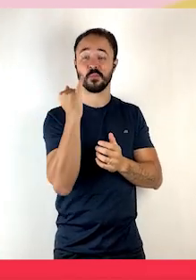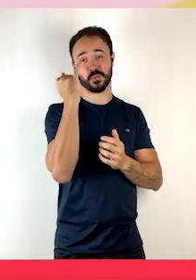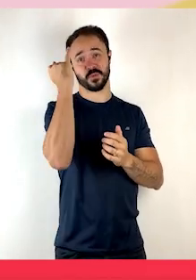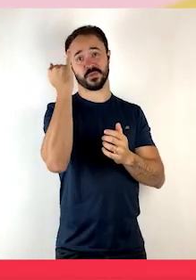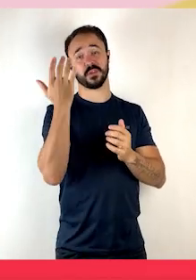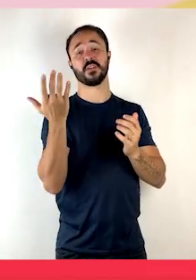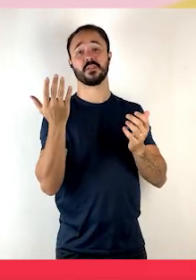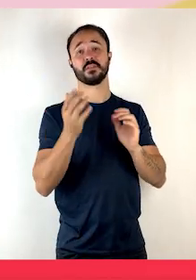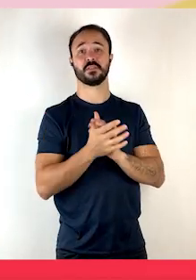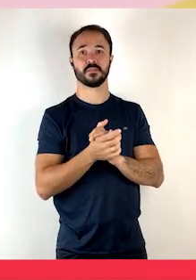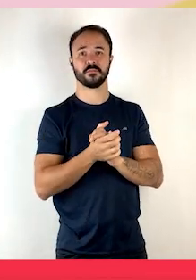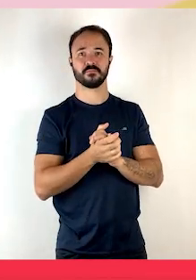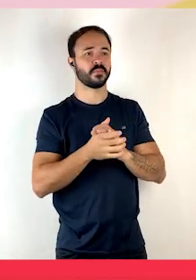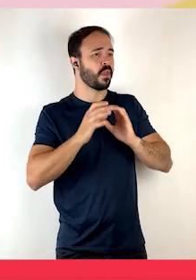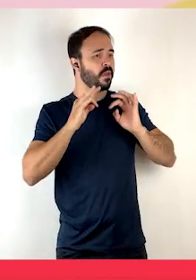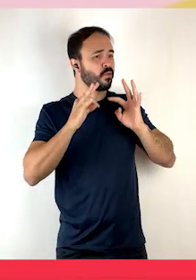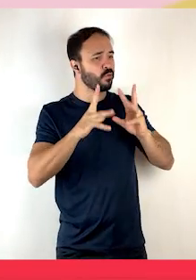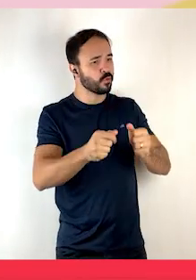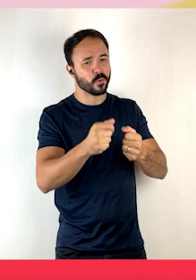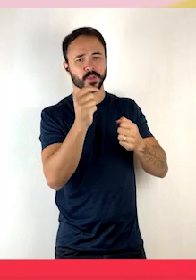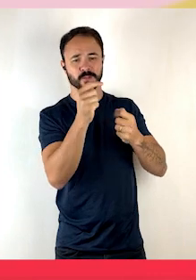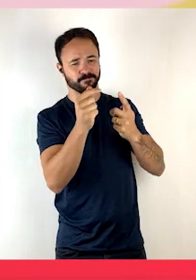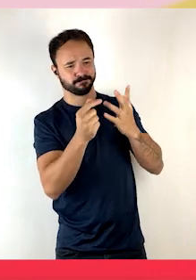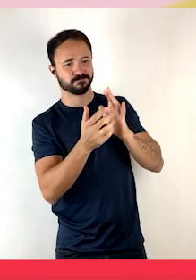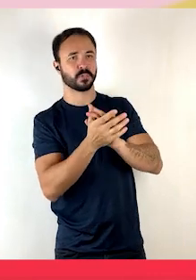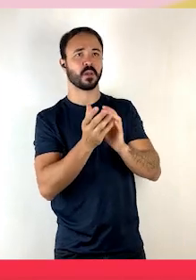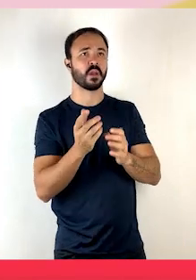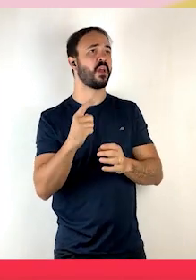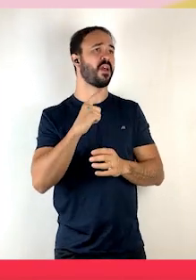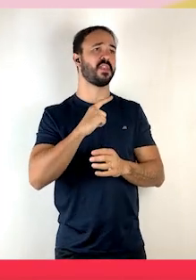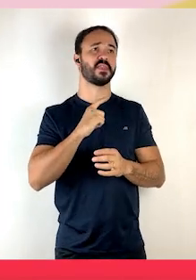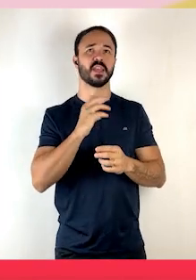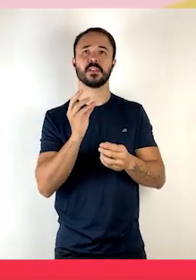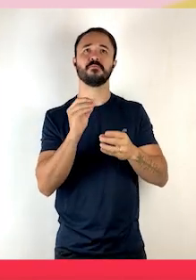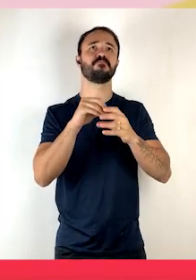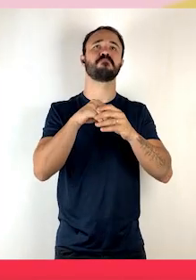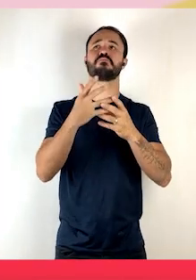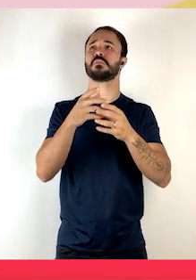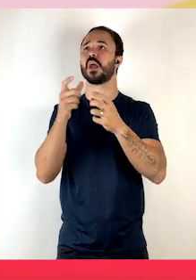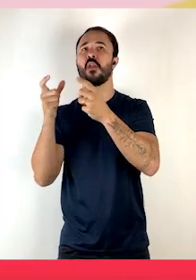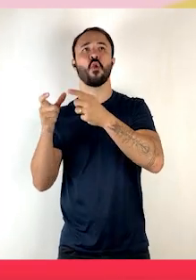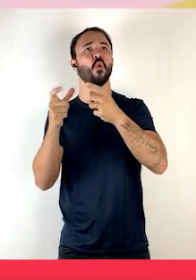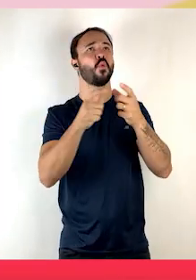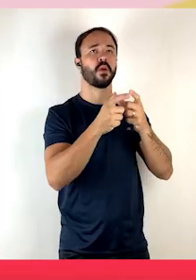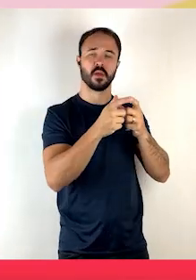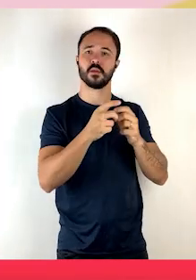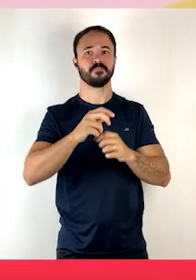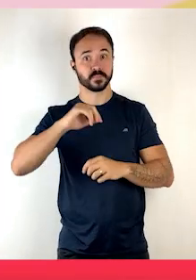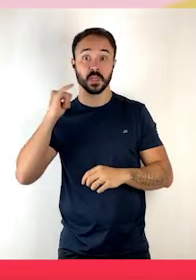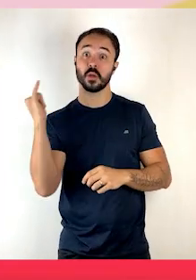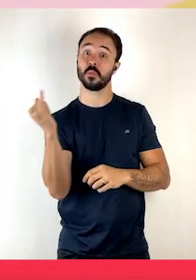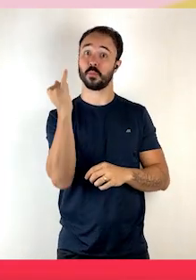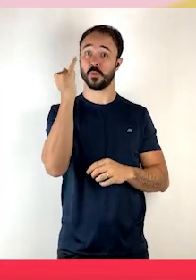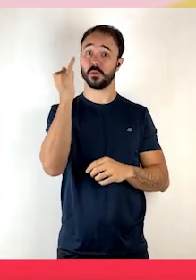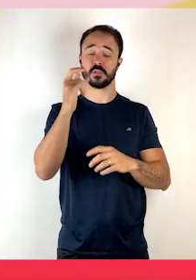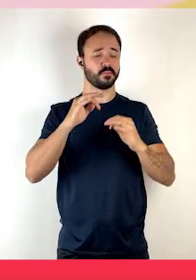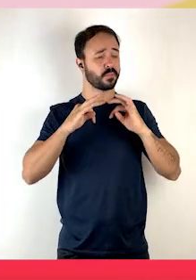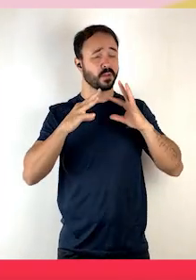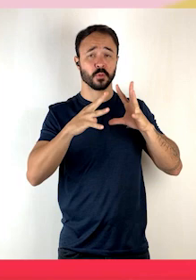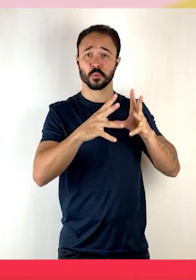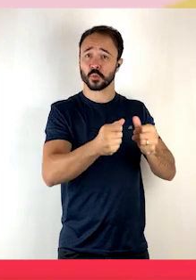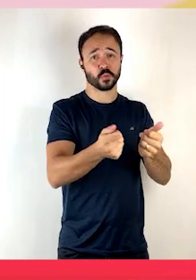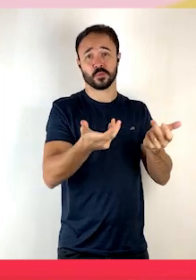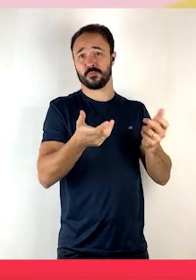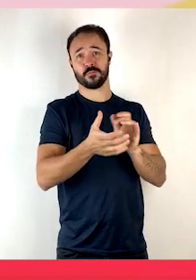são importantes. As formas geométricas estão presentes em todos os lugares e são importantes para